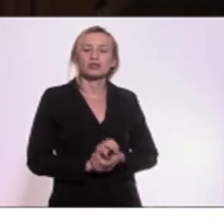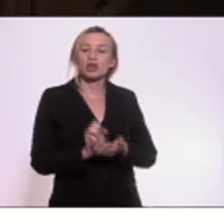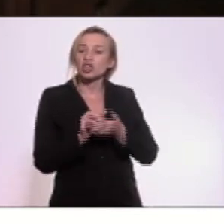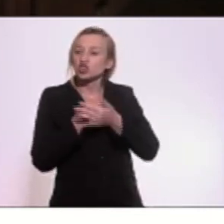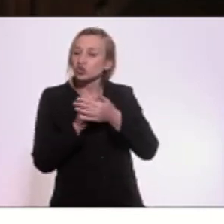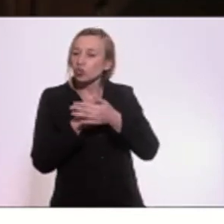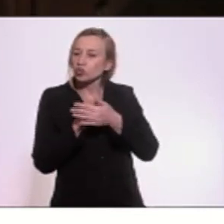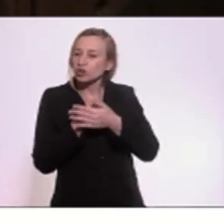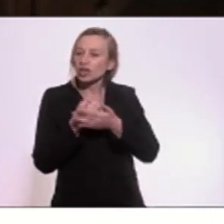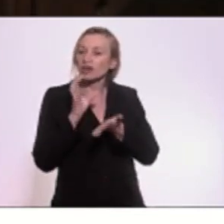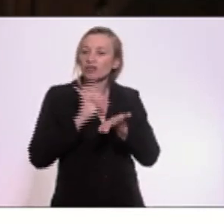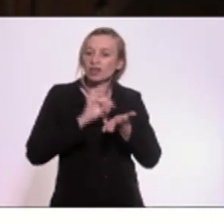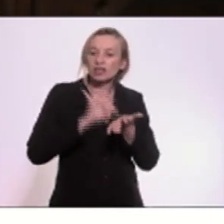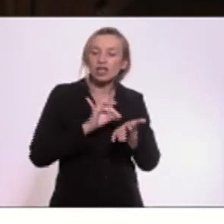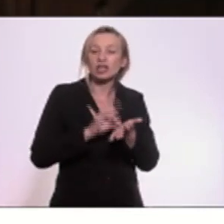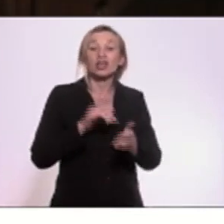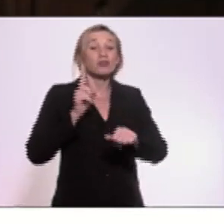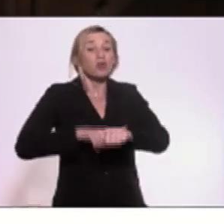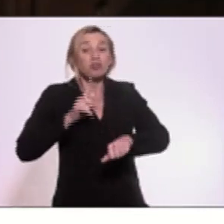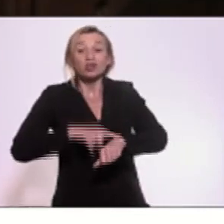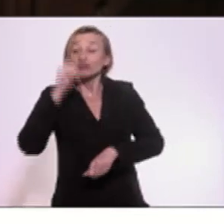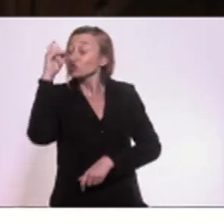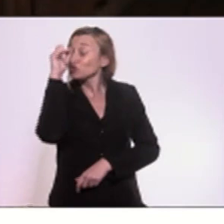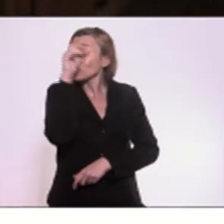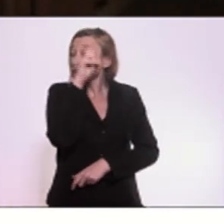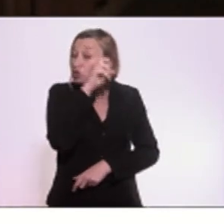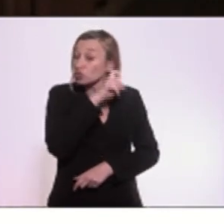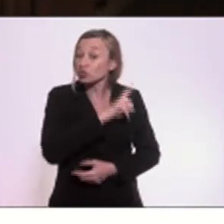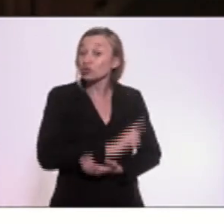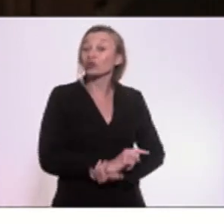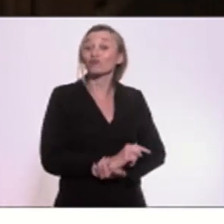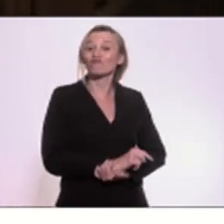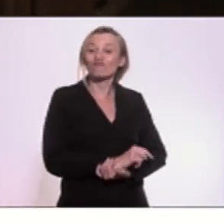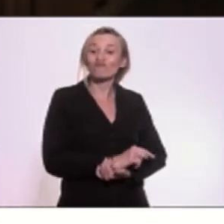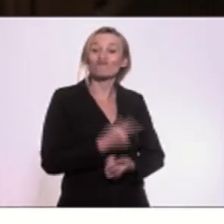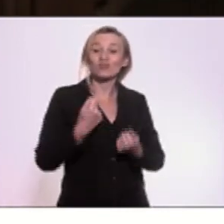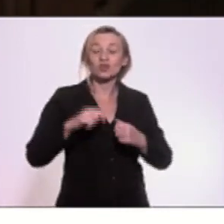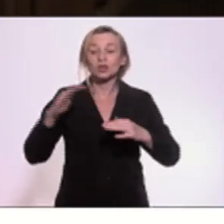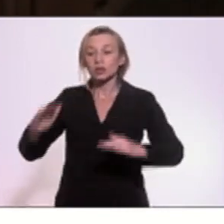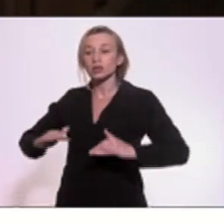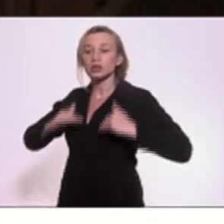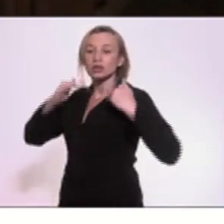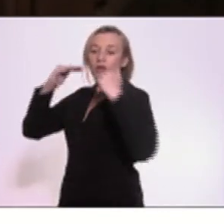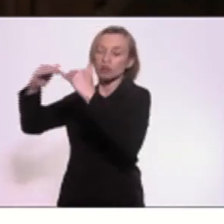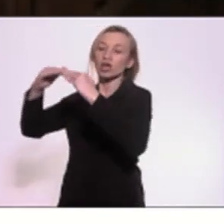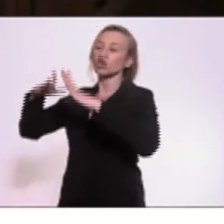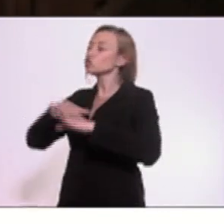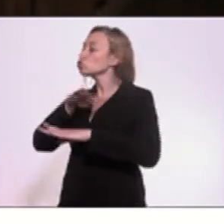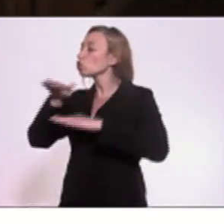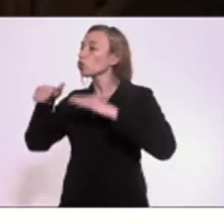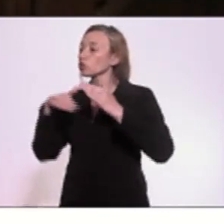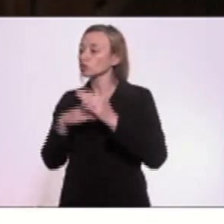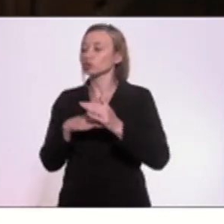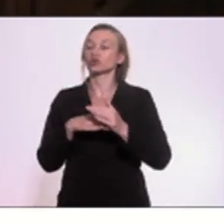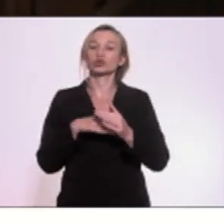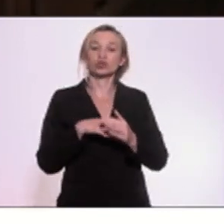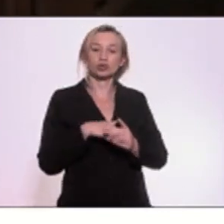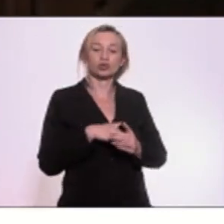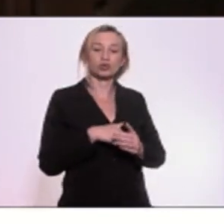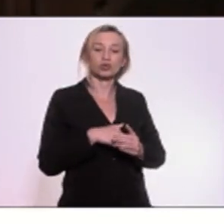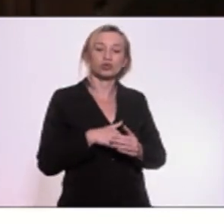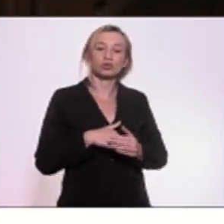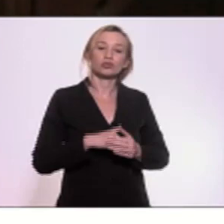consciências. Então é um momento tão difícil que a gente deve exaltar todos aqueles